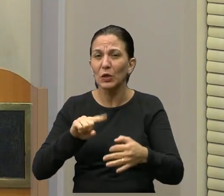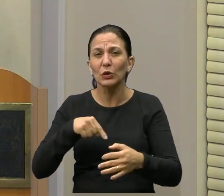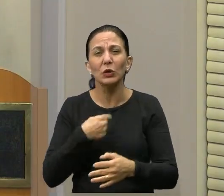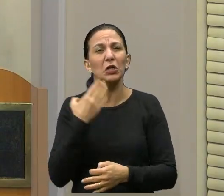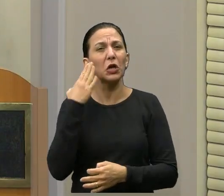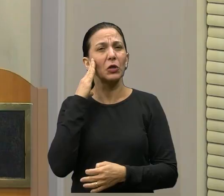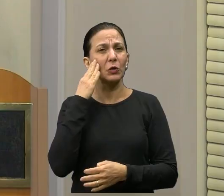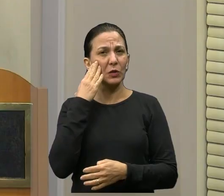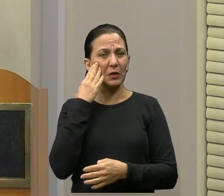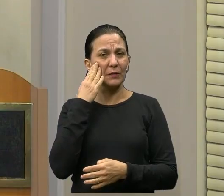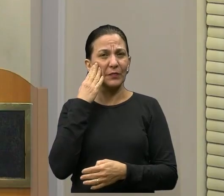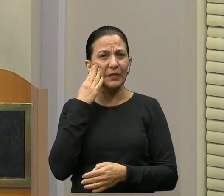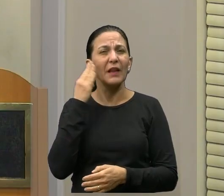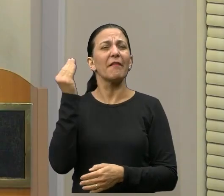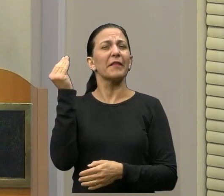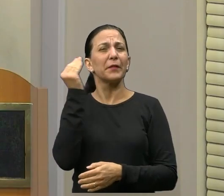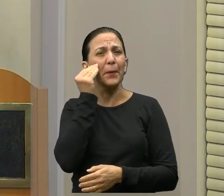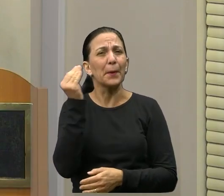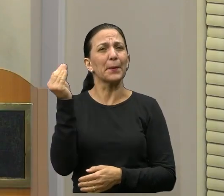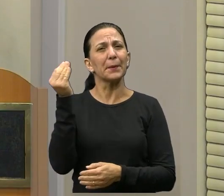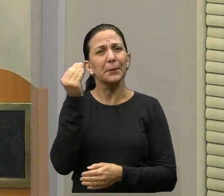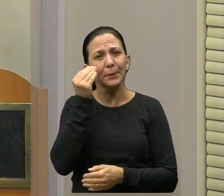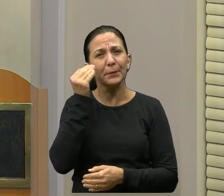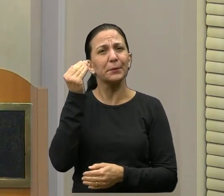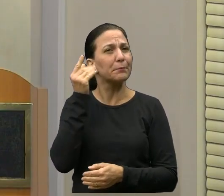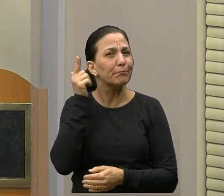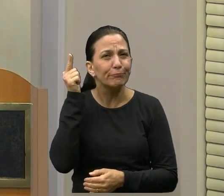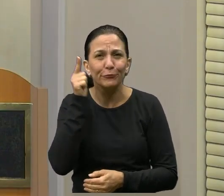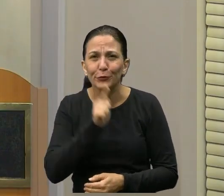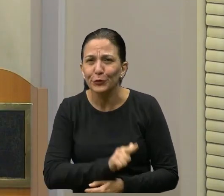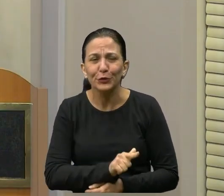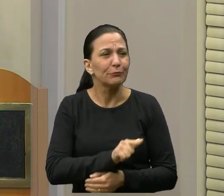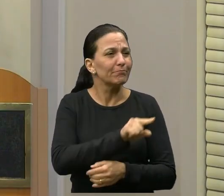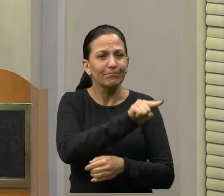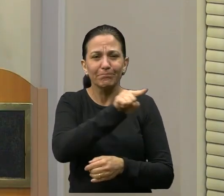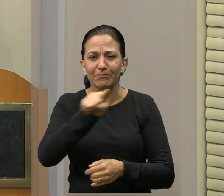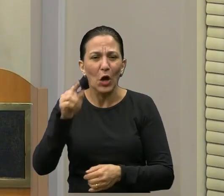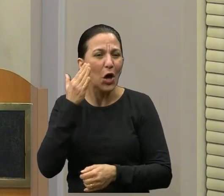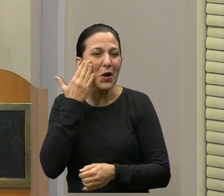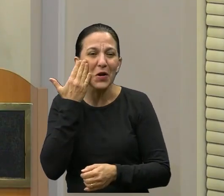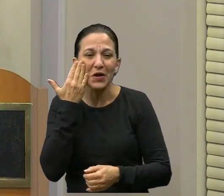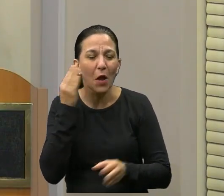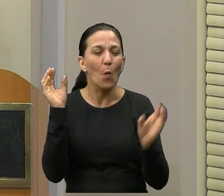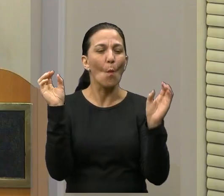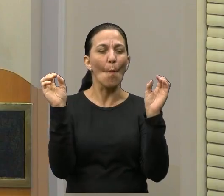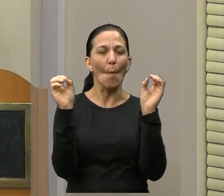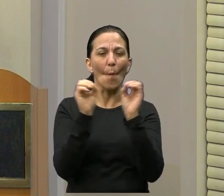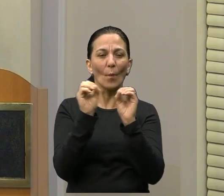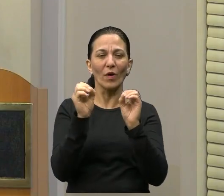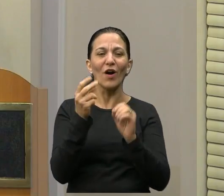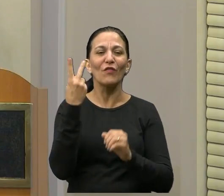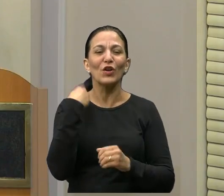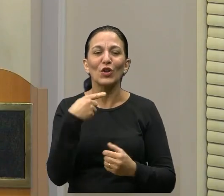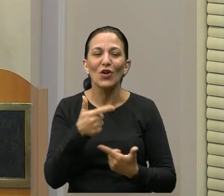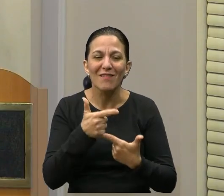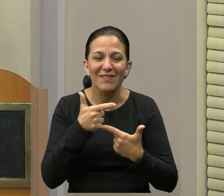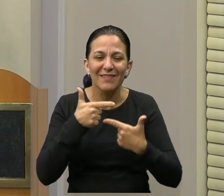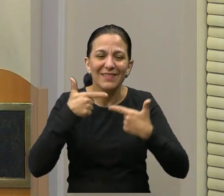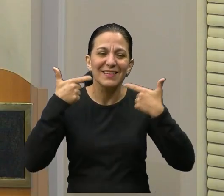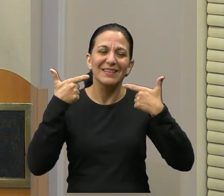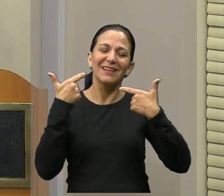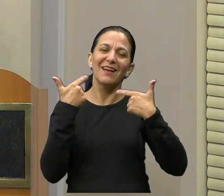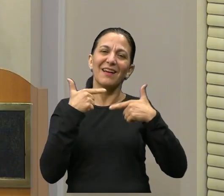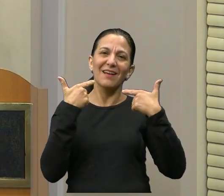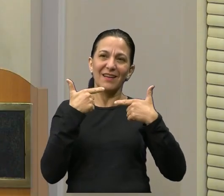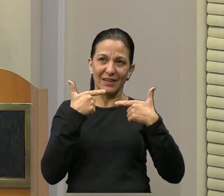entendemos. Ele tentou e parece que não deu certo. Vários vereadores deram risada, dentro de um